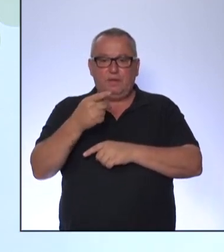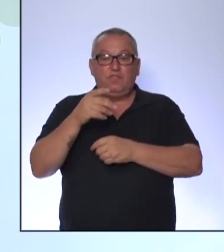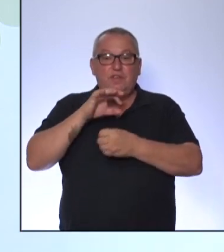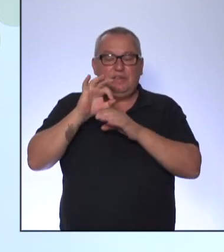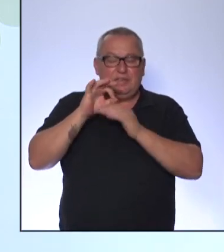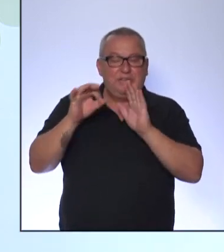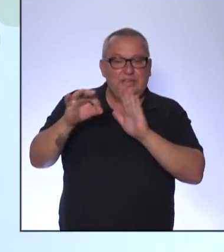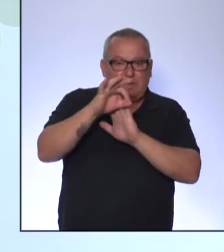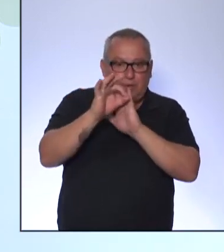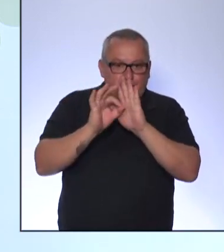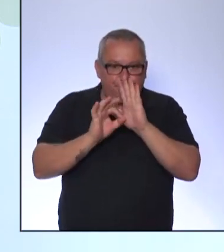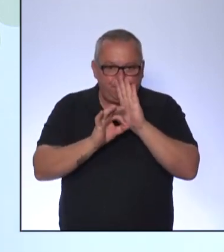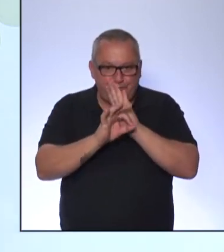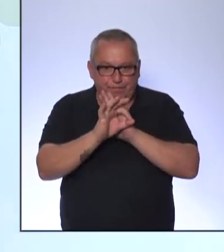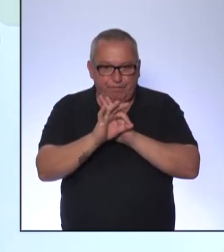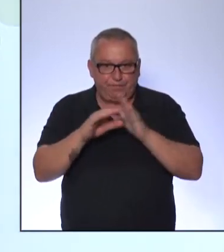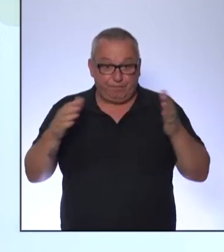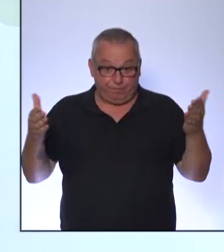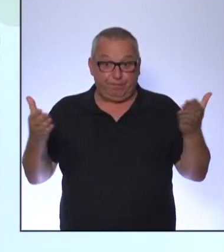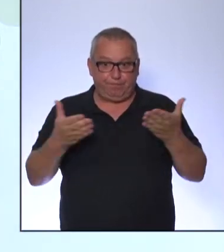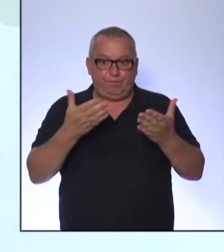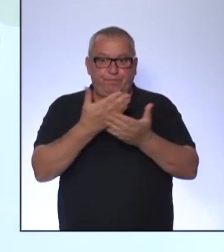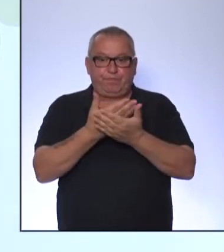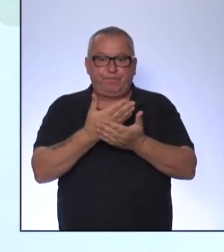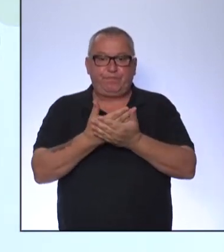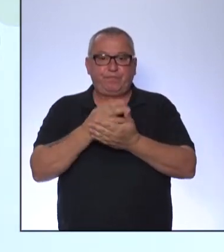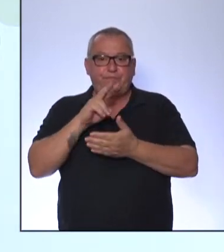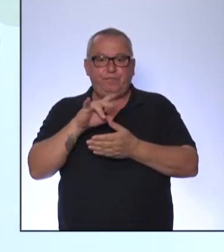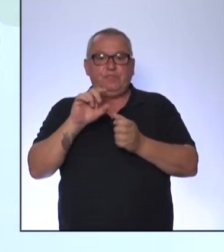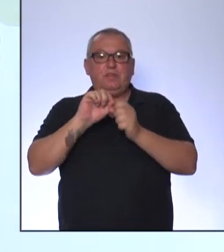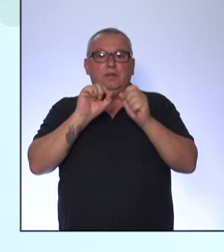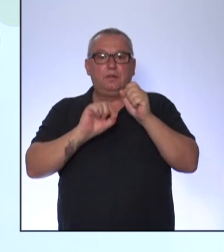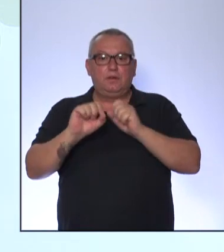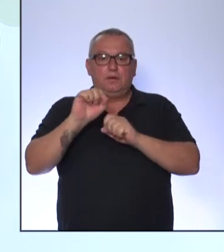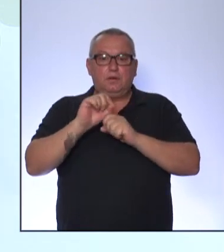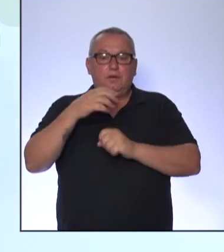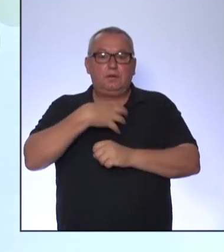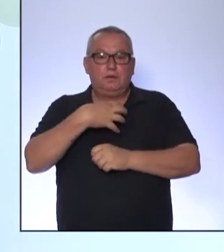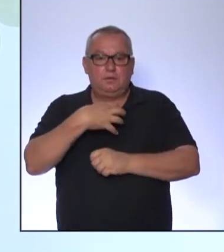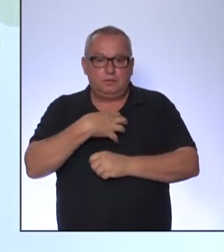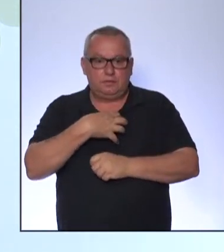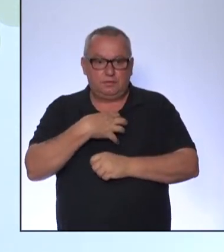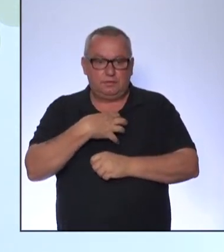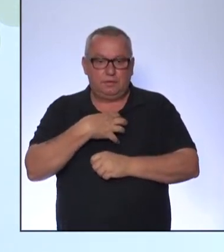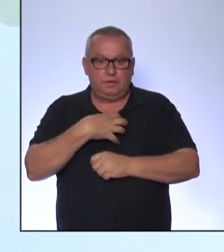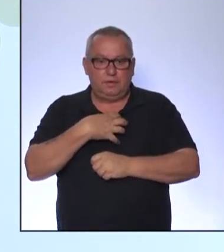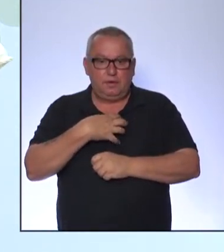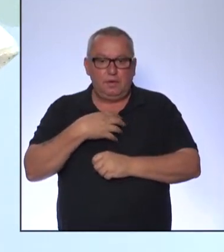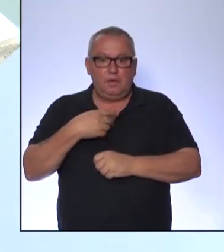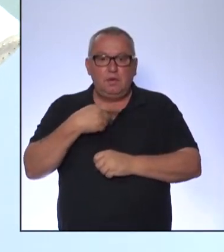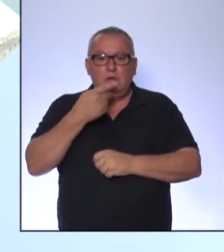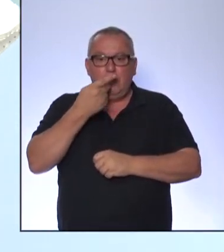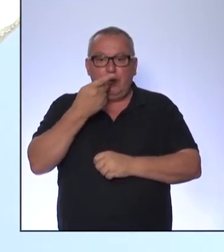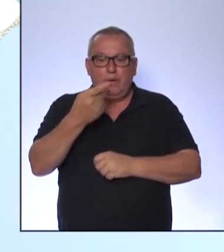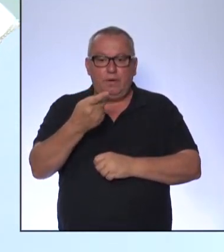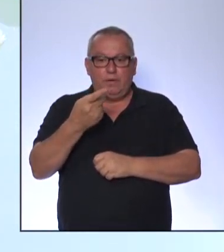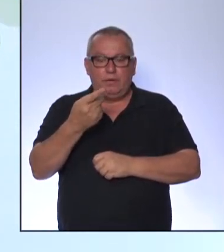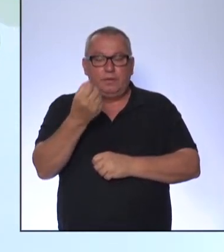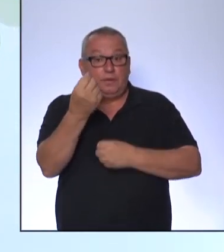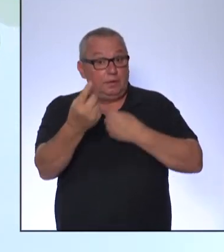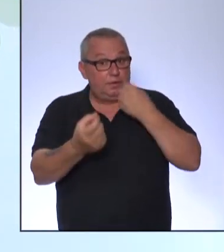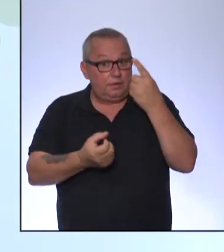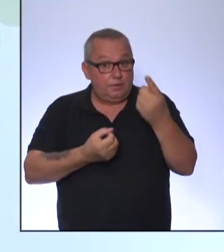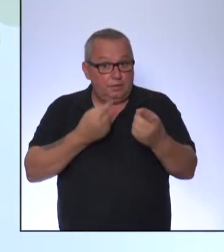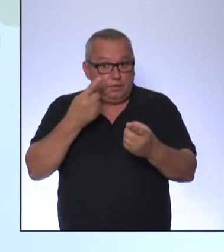Então, vamos lá. Hoje, na aula de hoje, a gente vai trazer, então, essa caracterização. Eu falei para vocês, em algumas